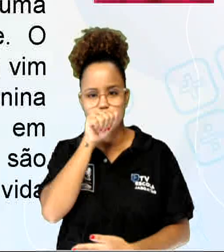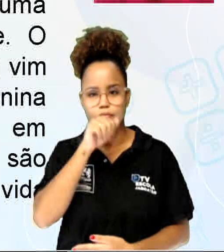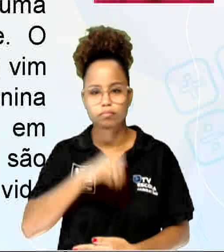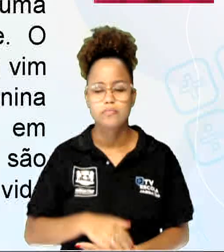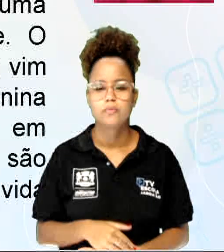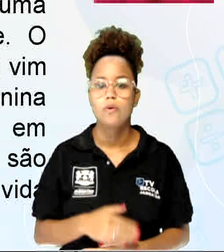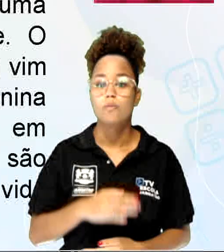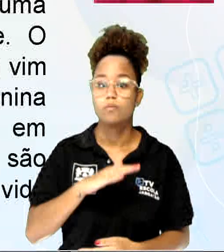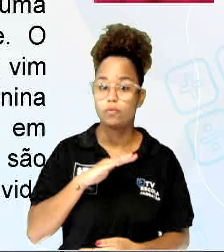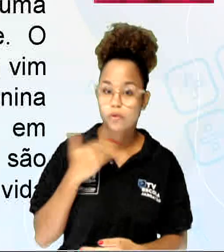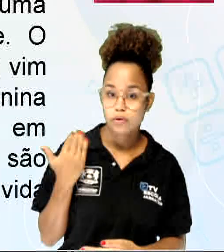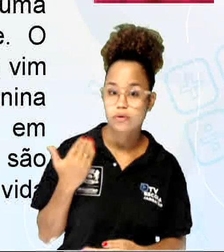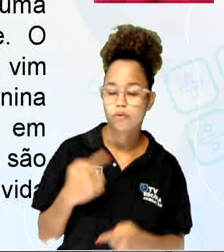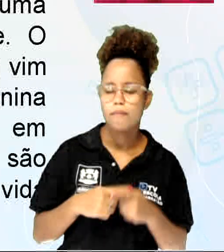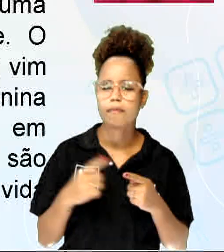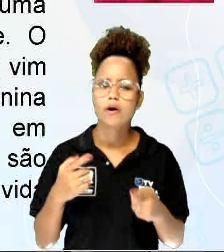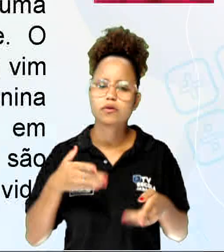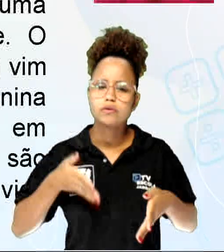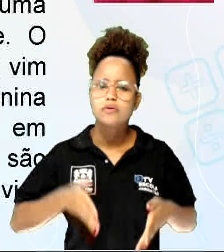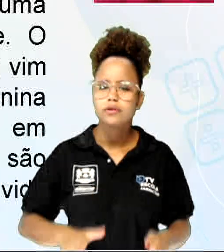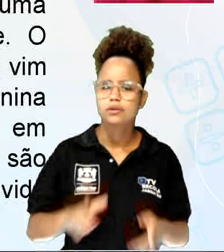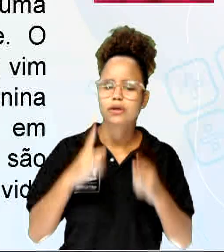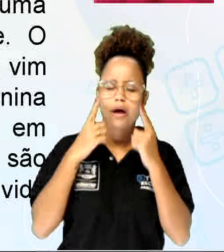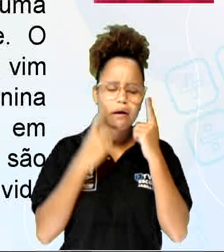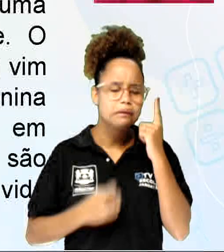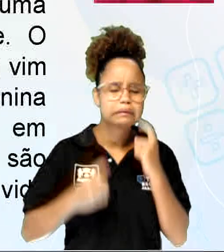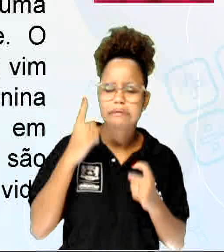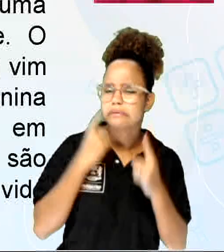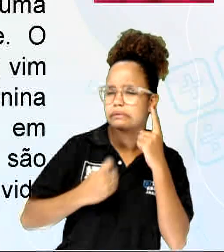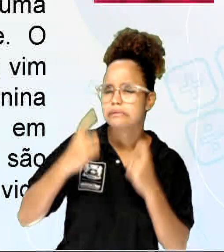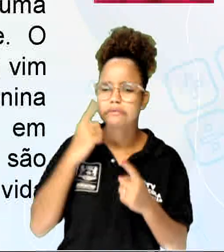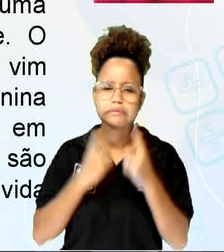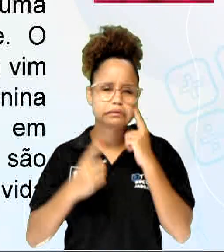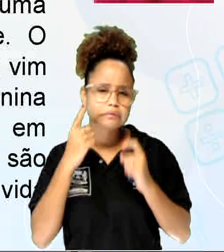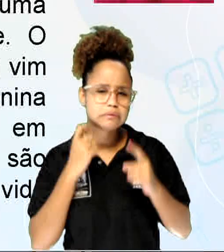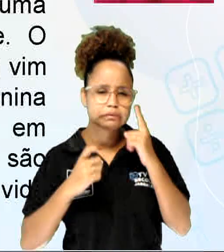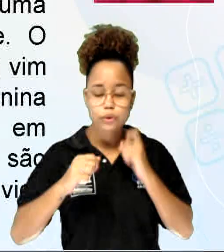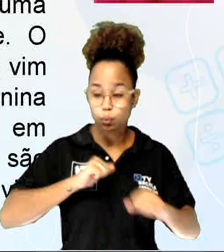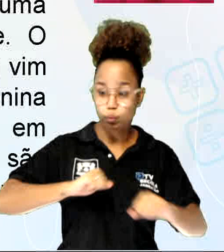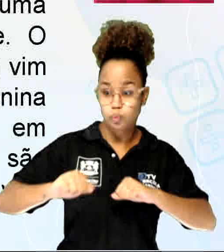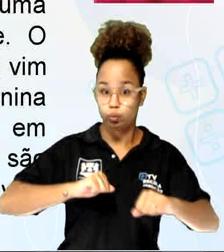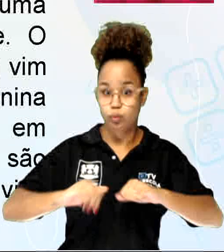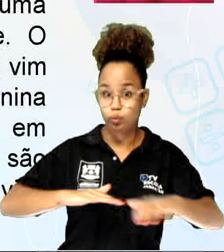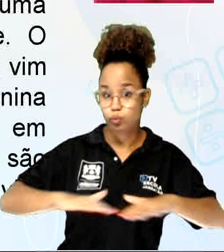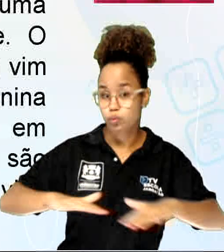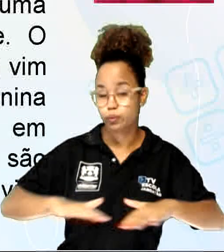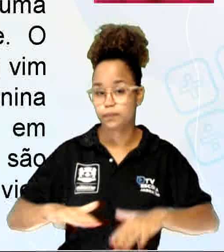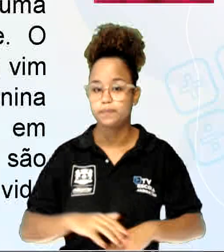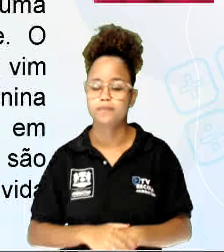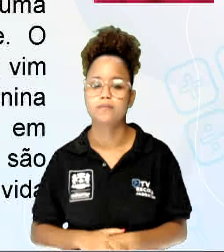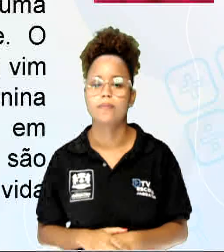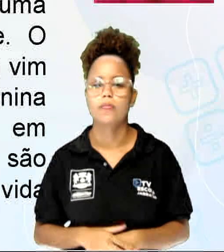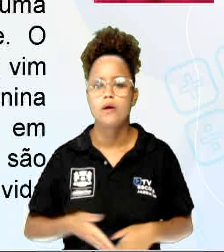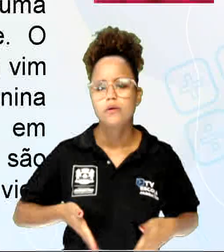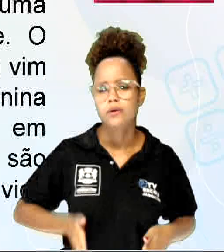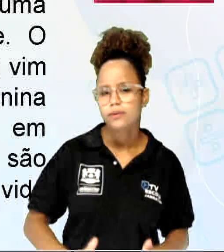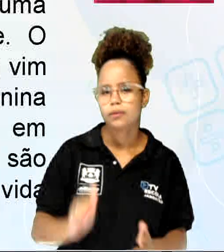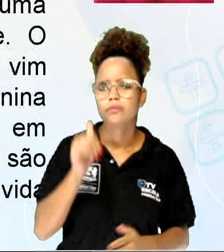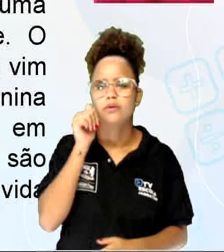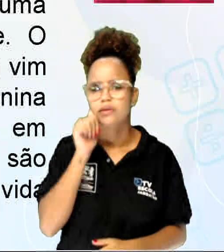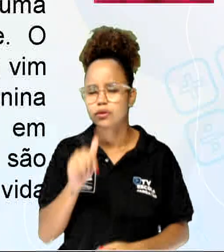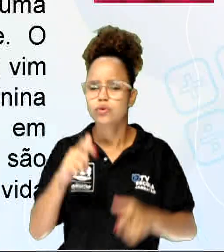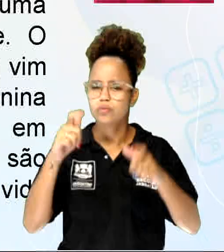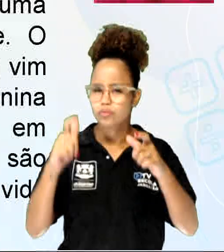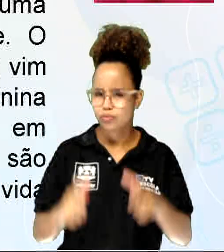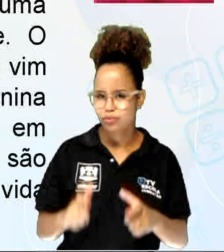Morto, mas eu vim ao mundo chorando e dando pontapés. Nasci menina no lugar